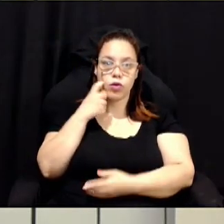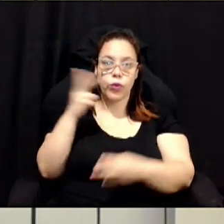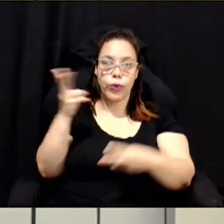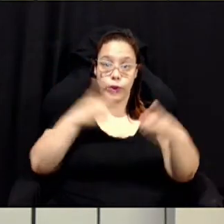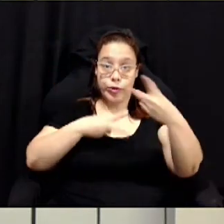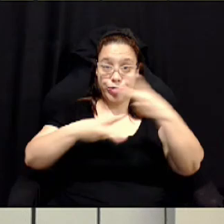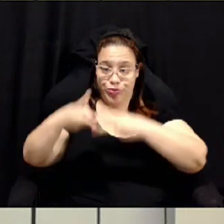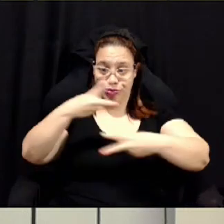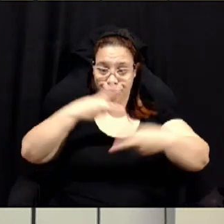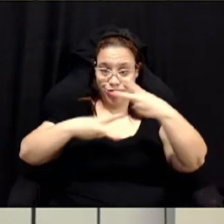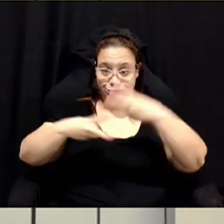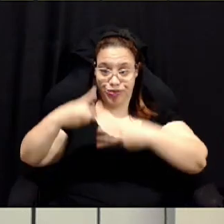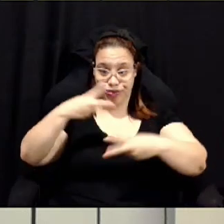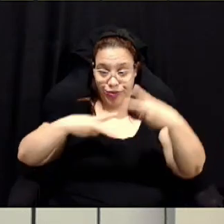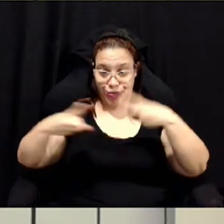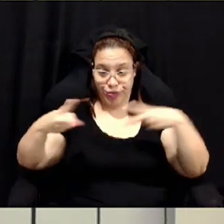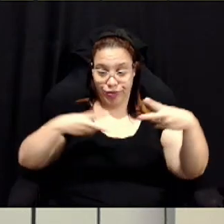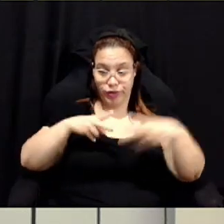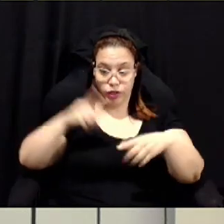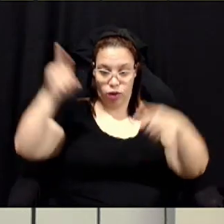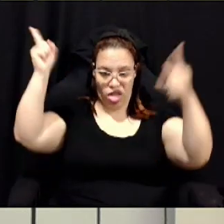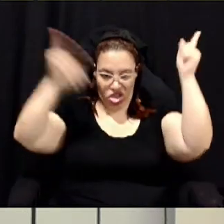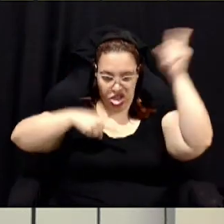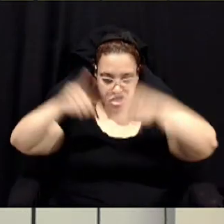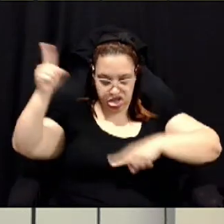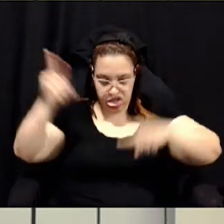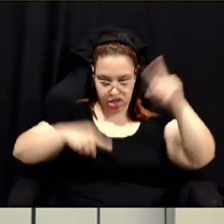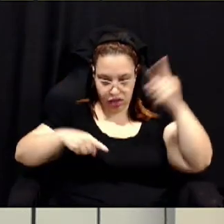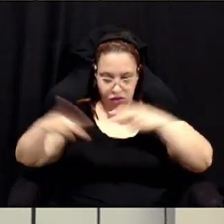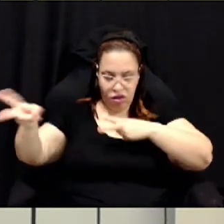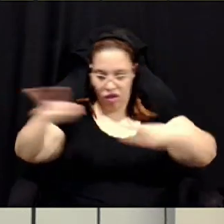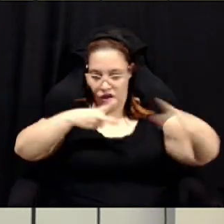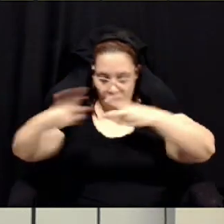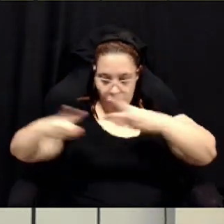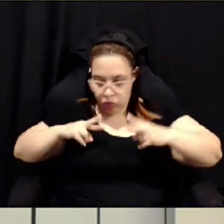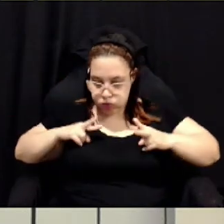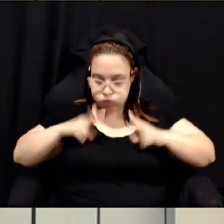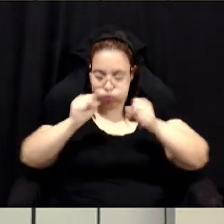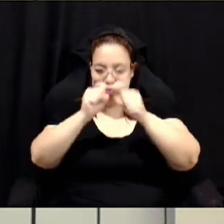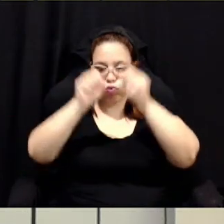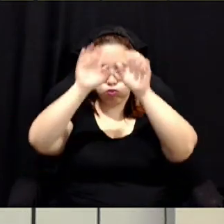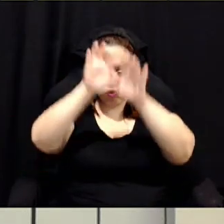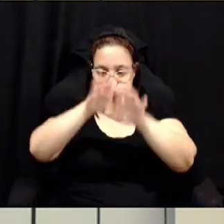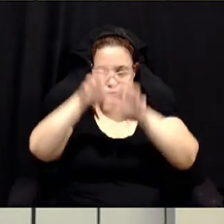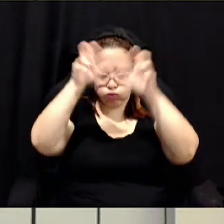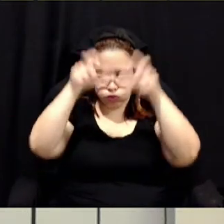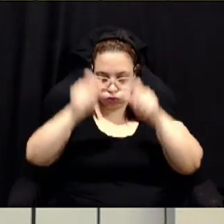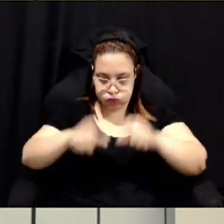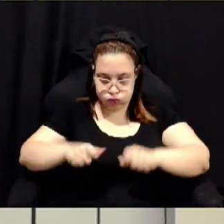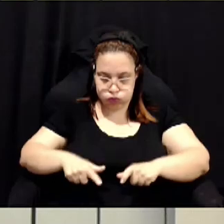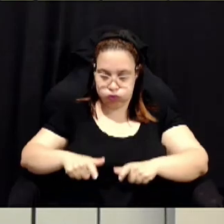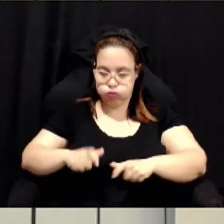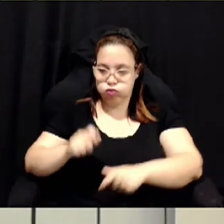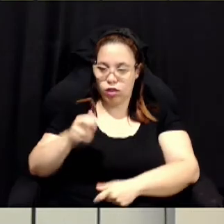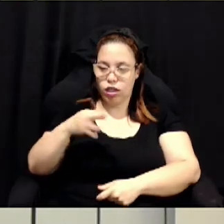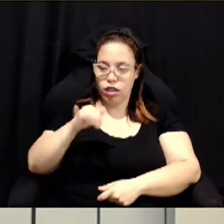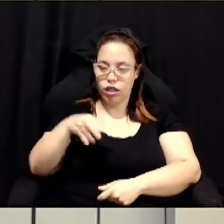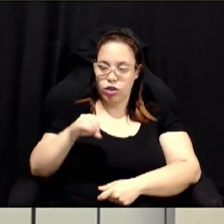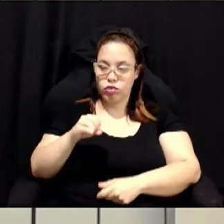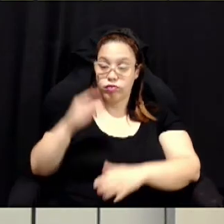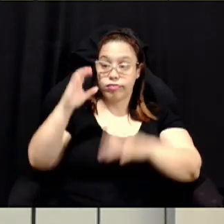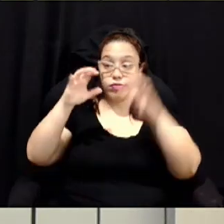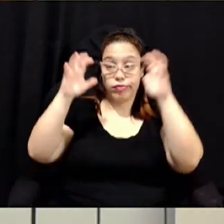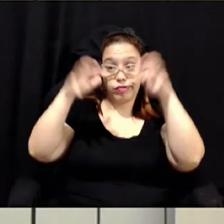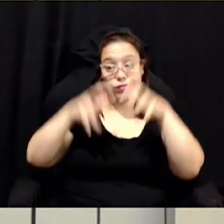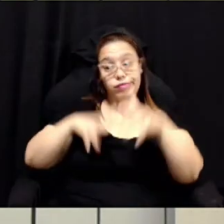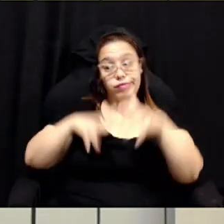amanhã, com risco de raios, rajadas de vento forte e até queda de granizo durante os períodos da chuva forte.